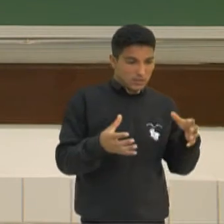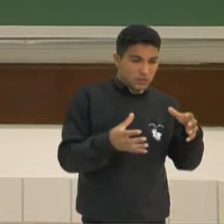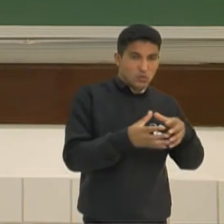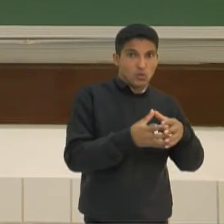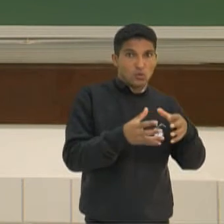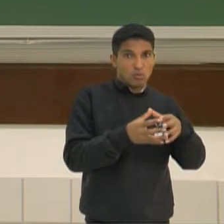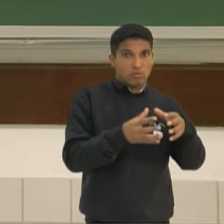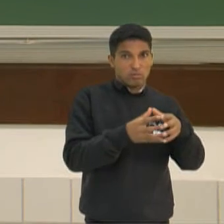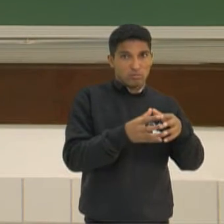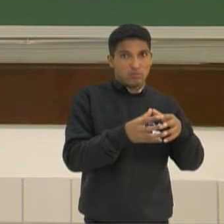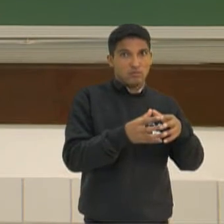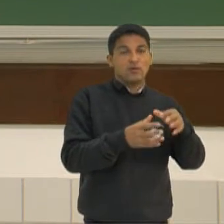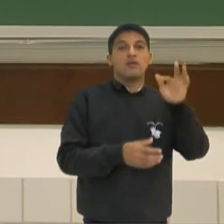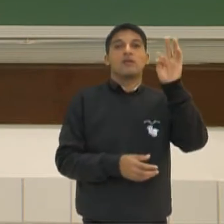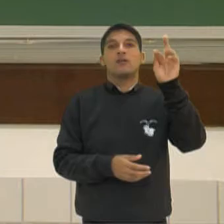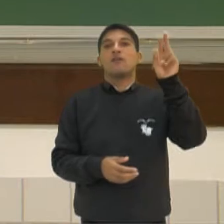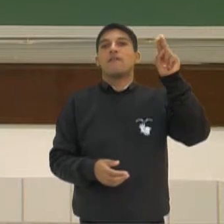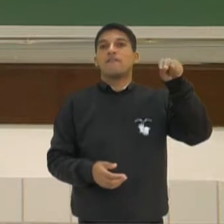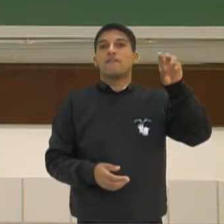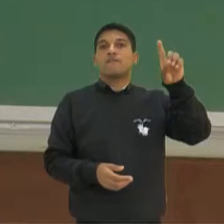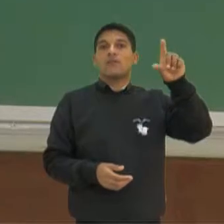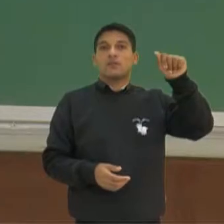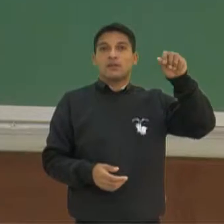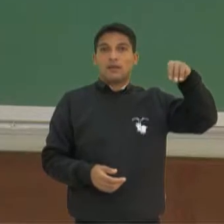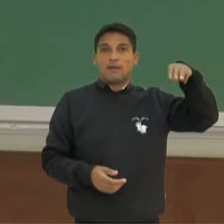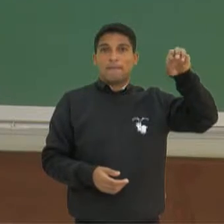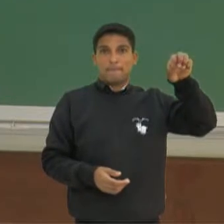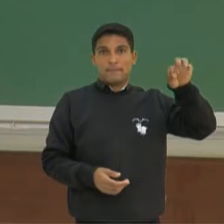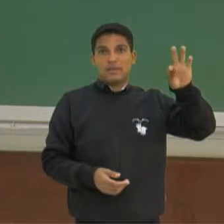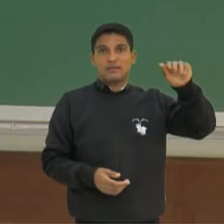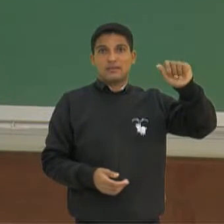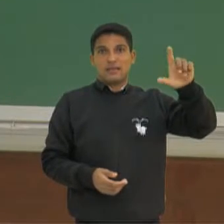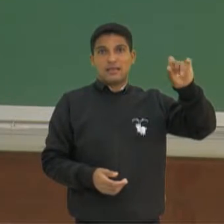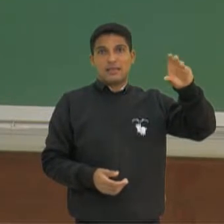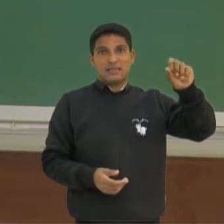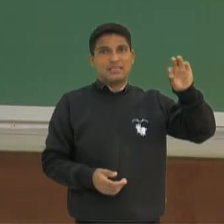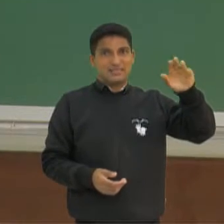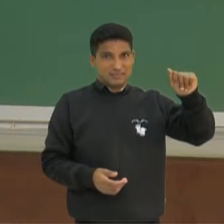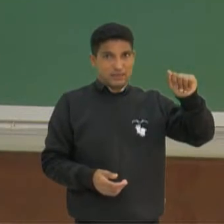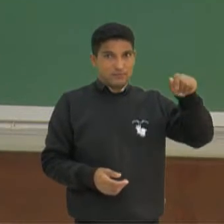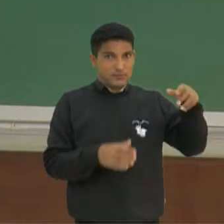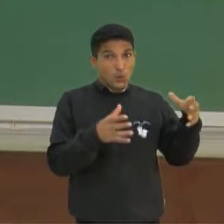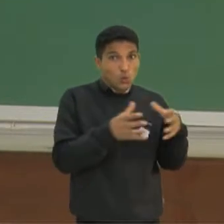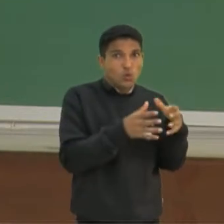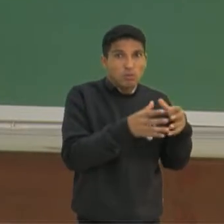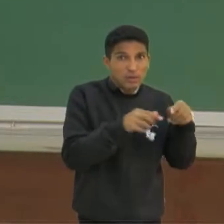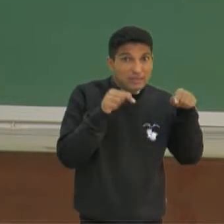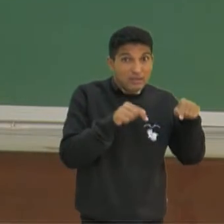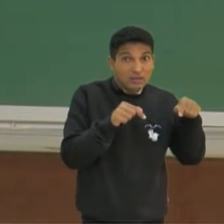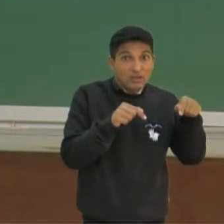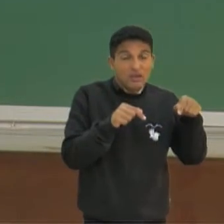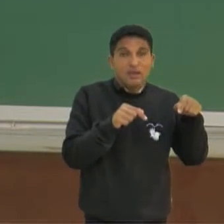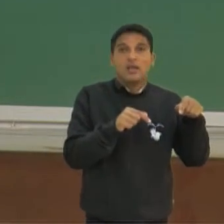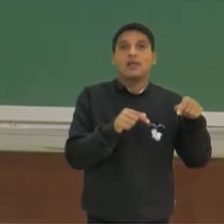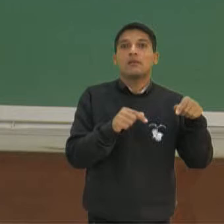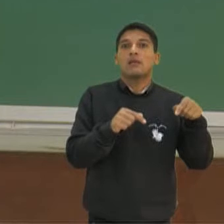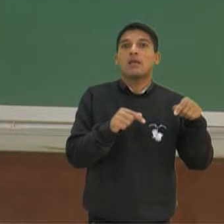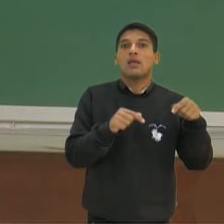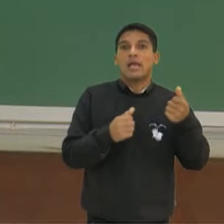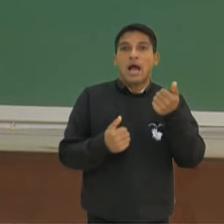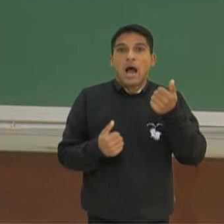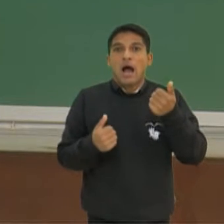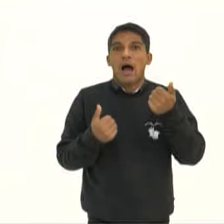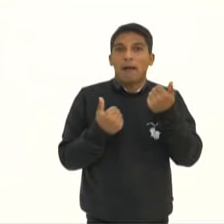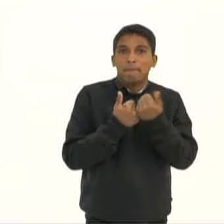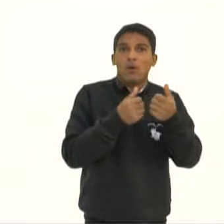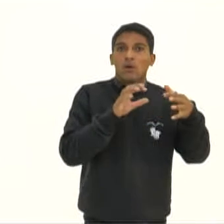como fundamentalistas e eles defendem ações bastante violentas, provocando ações, mortes